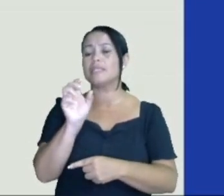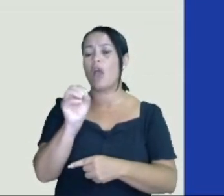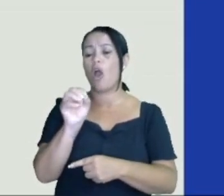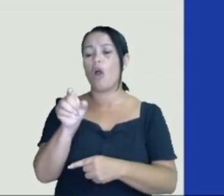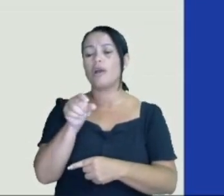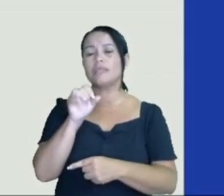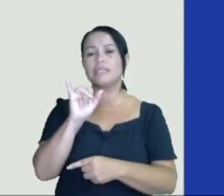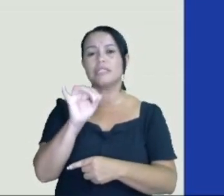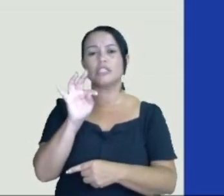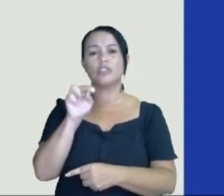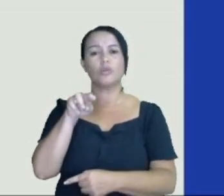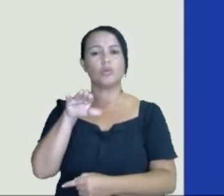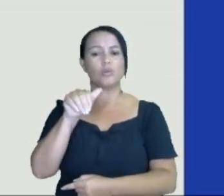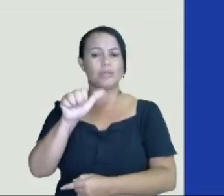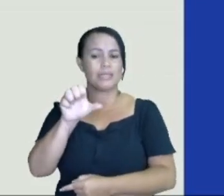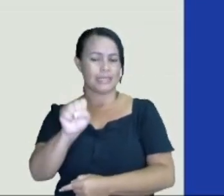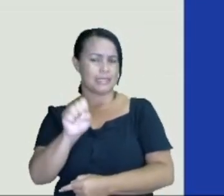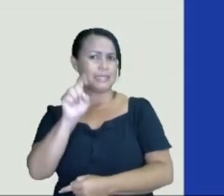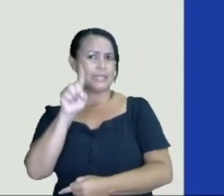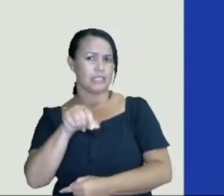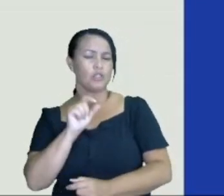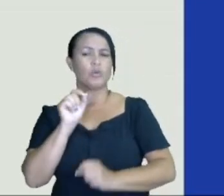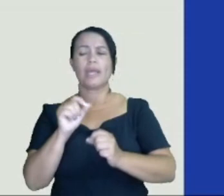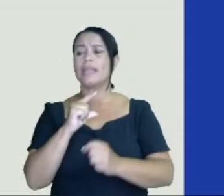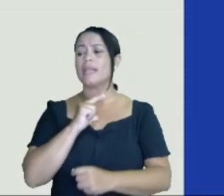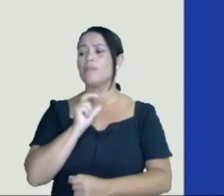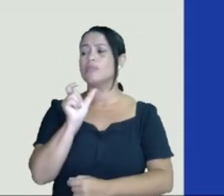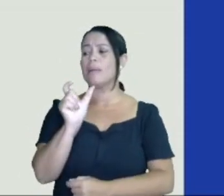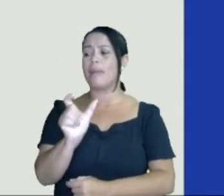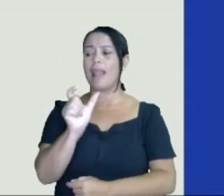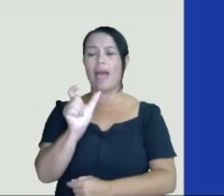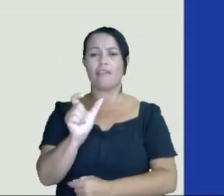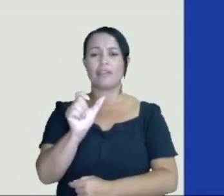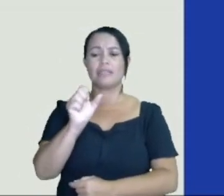oxítona. Isso mesmo. Aqui a gente tem a palavra